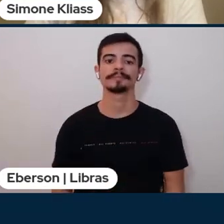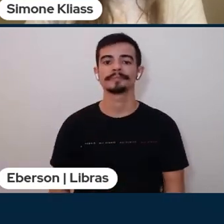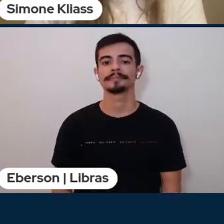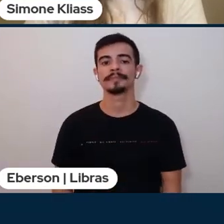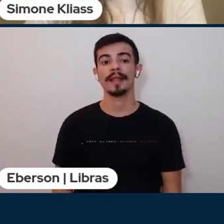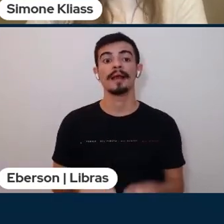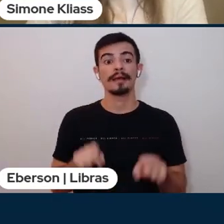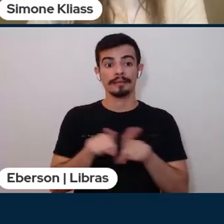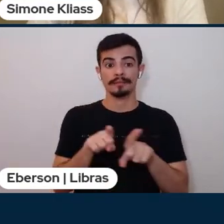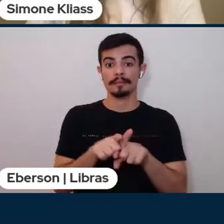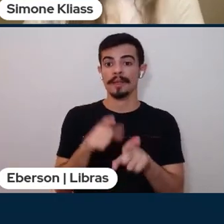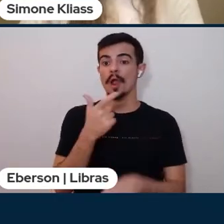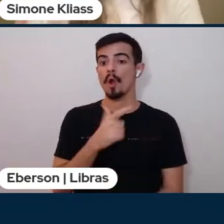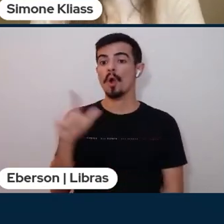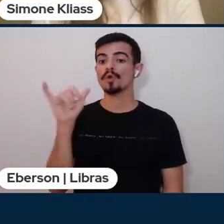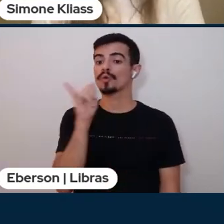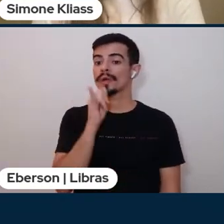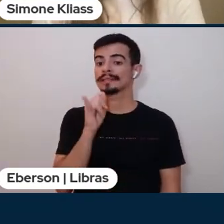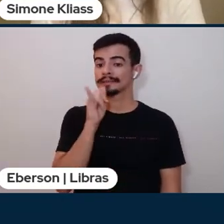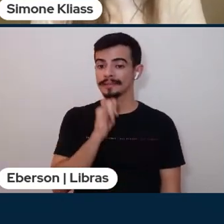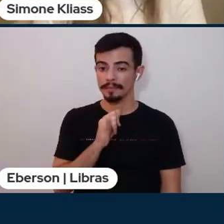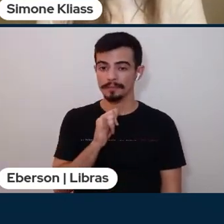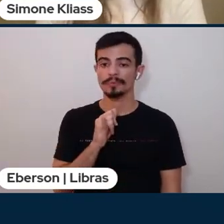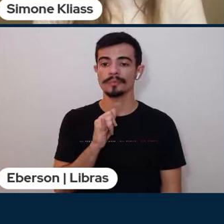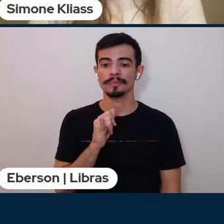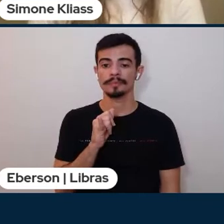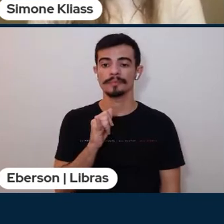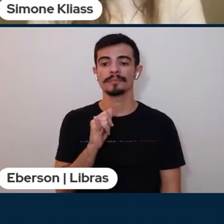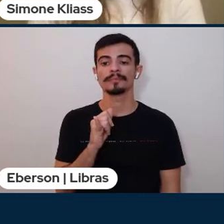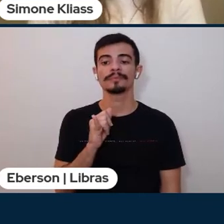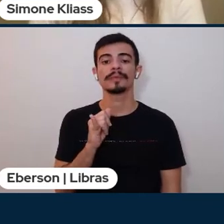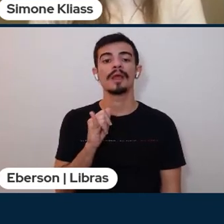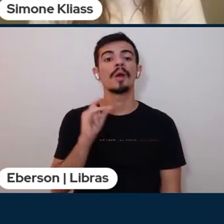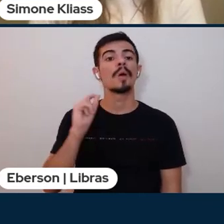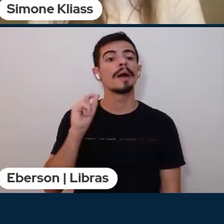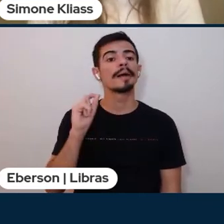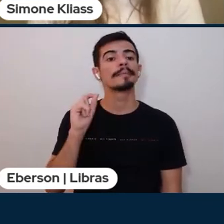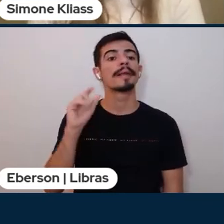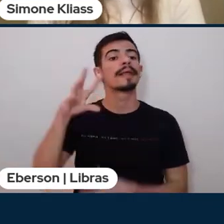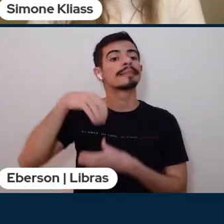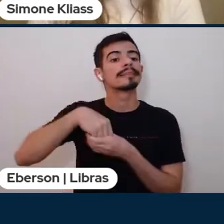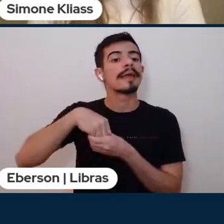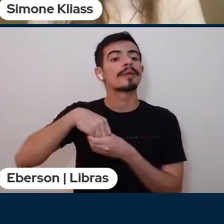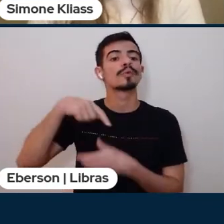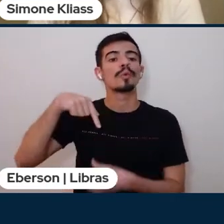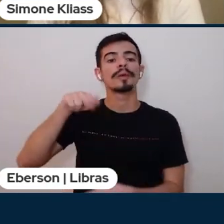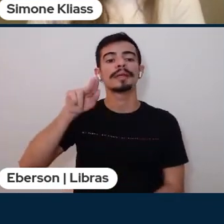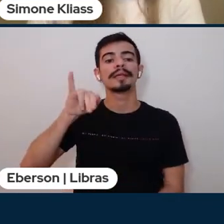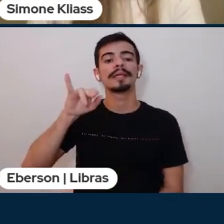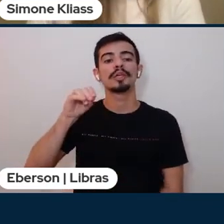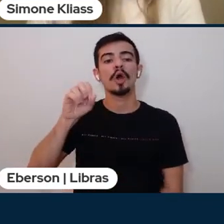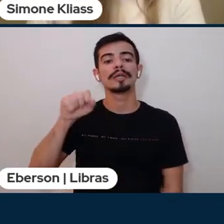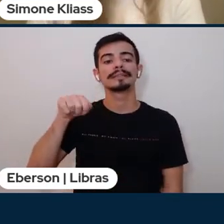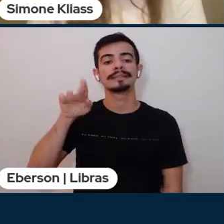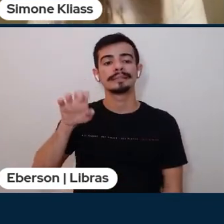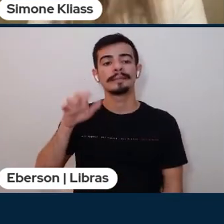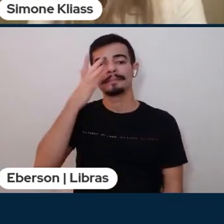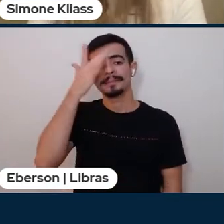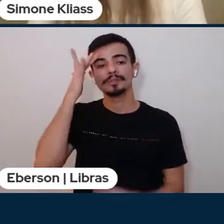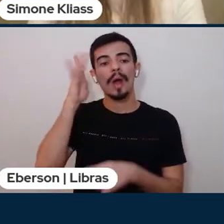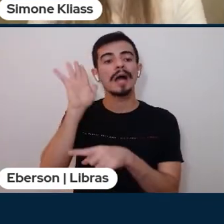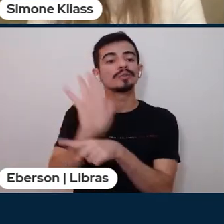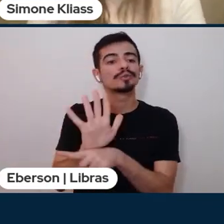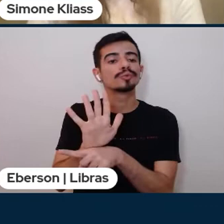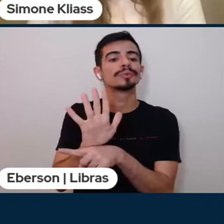temos um outro exemplo do uso em um quiosque né com atendente que ajuda com as compras no Project Tokyo esse